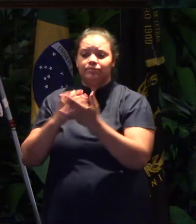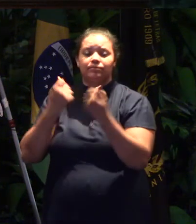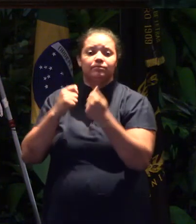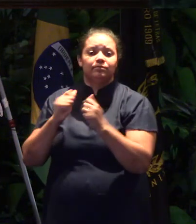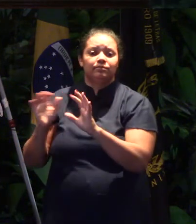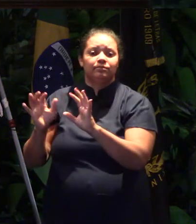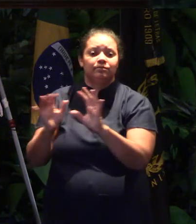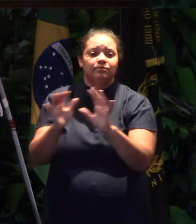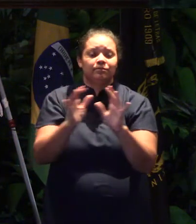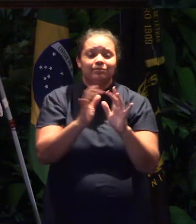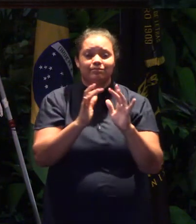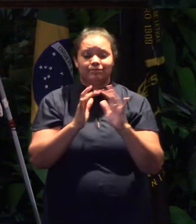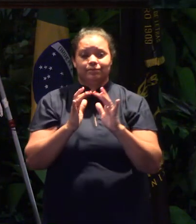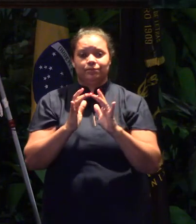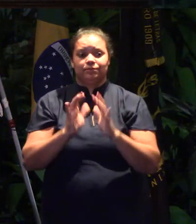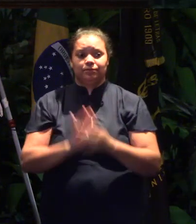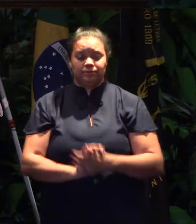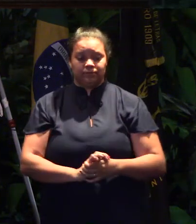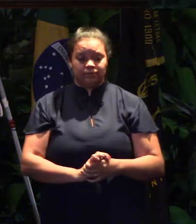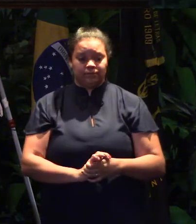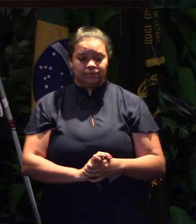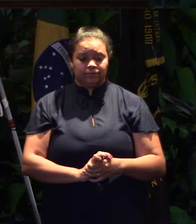Então, isso